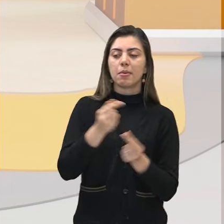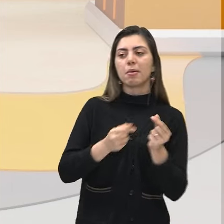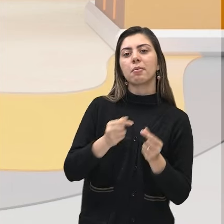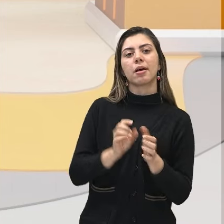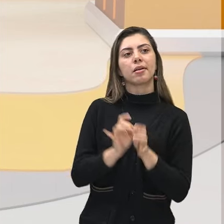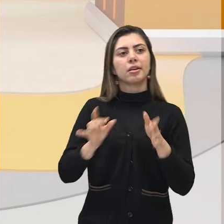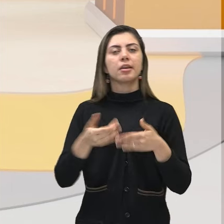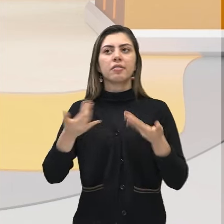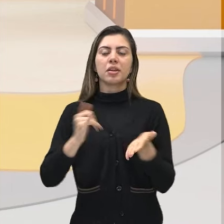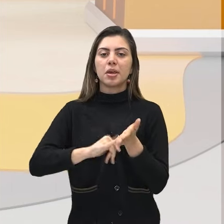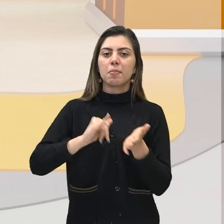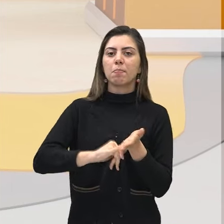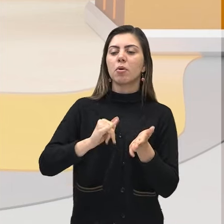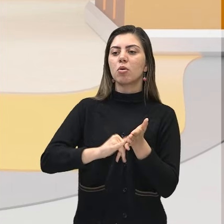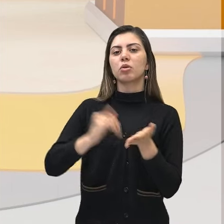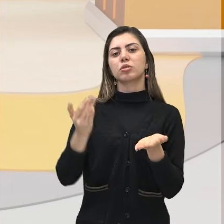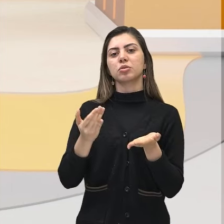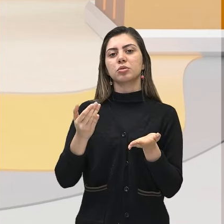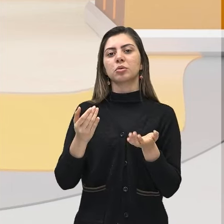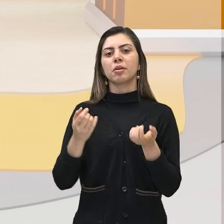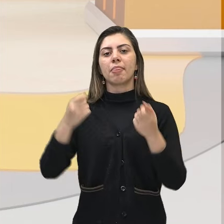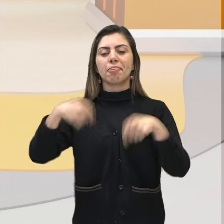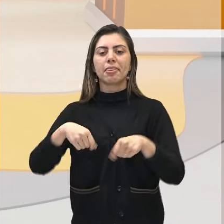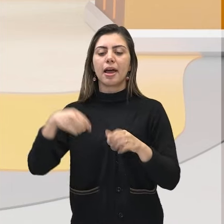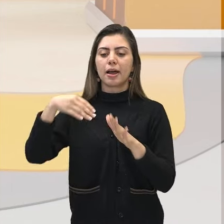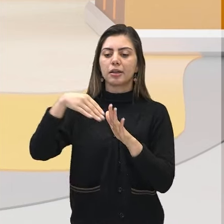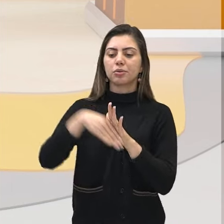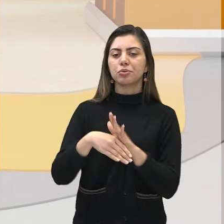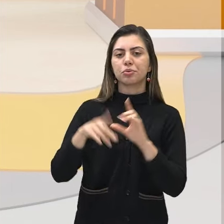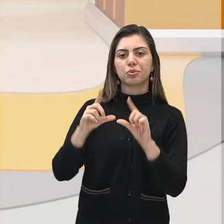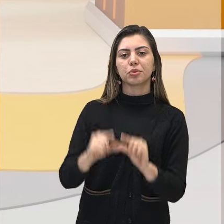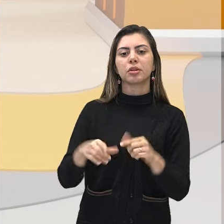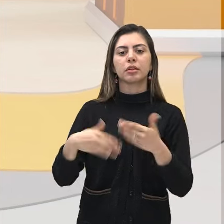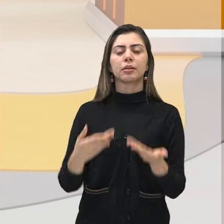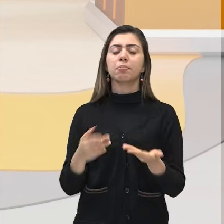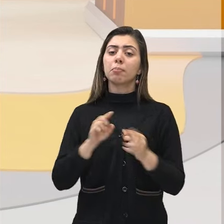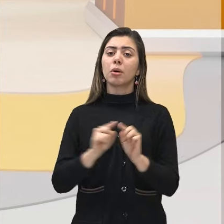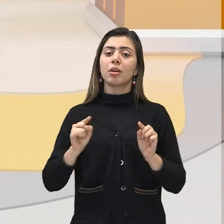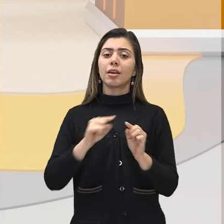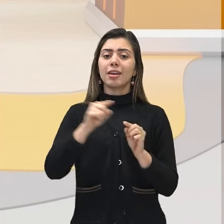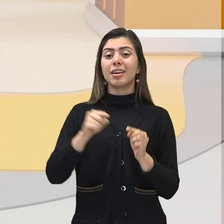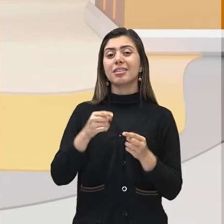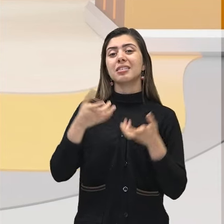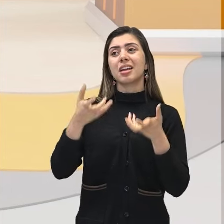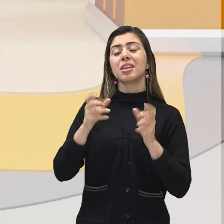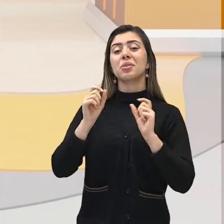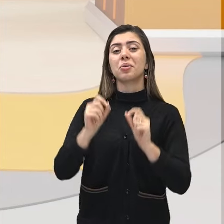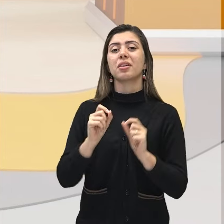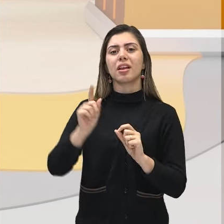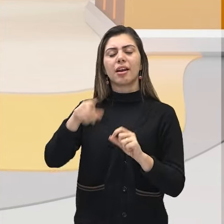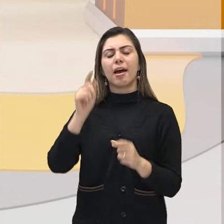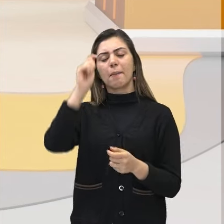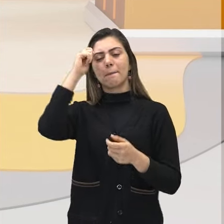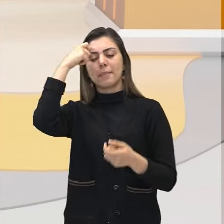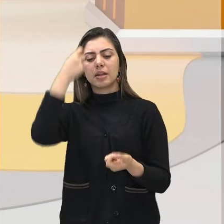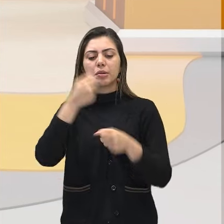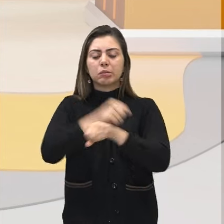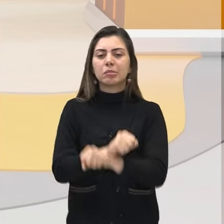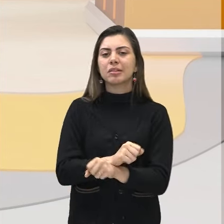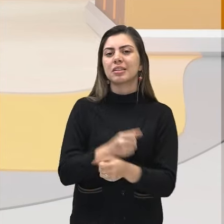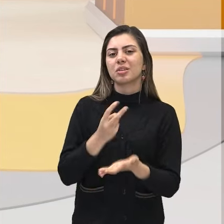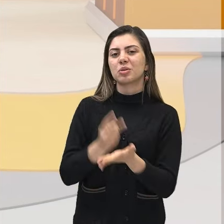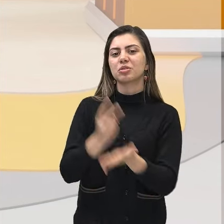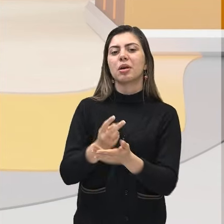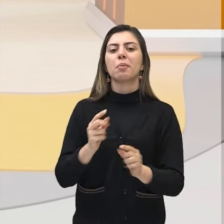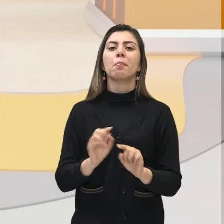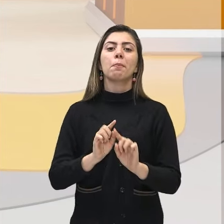altos impostos, mas ainda se tinha a intenção de se manter a escravidão, mesmo esse movimento sendo regido